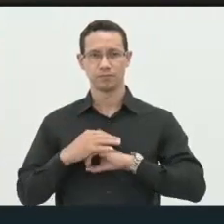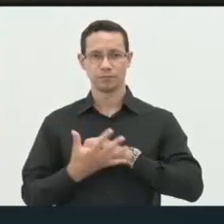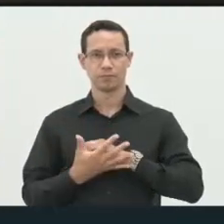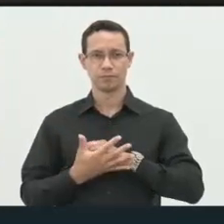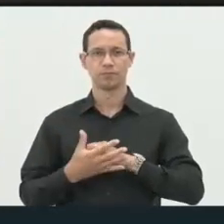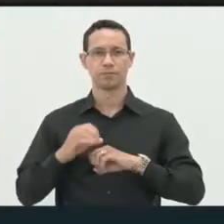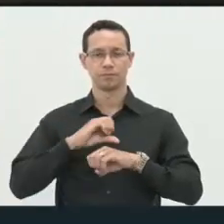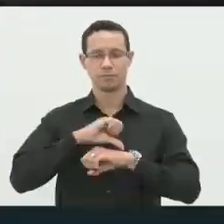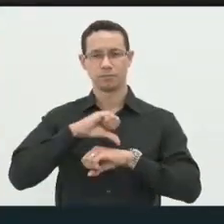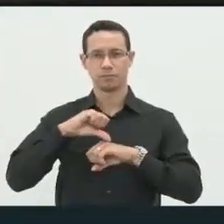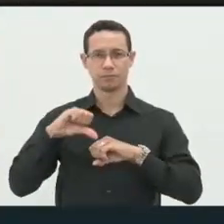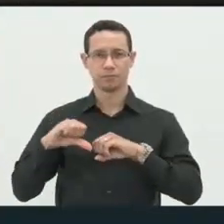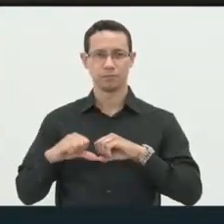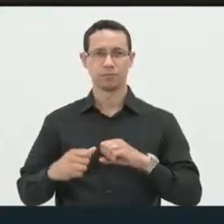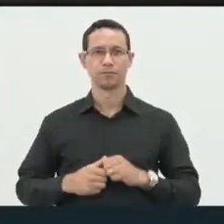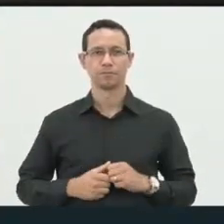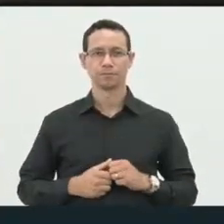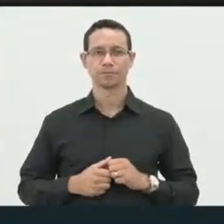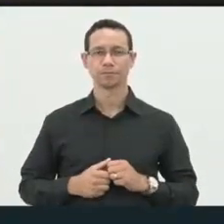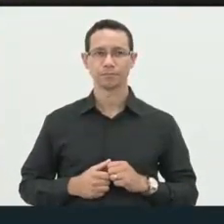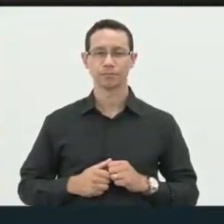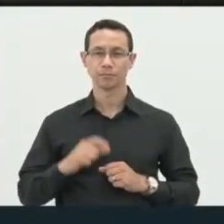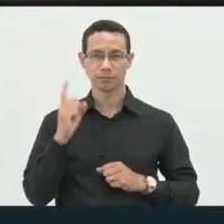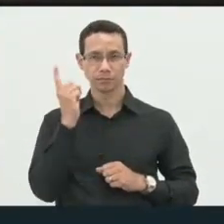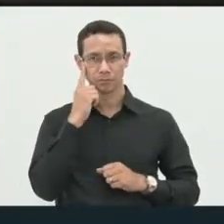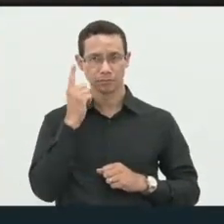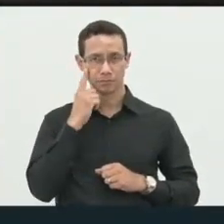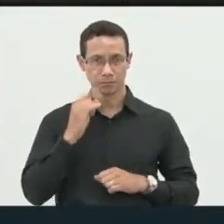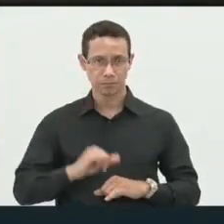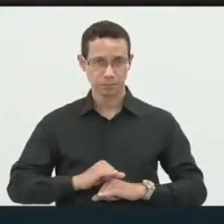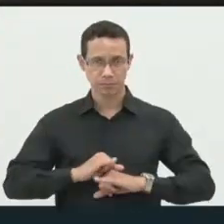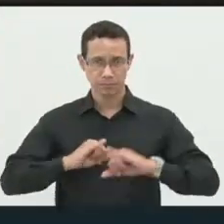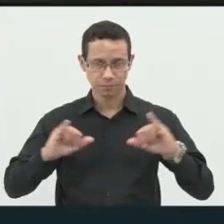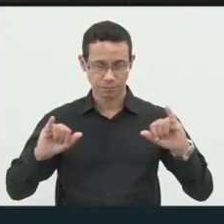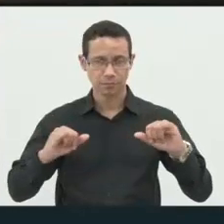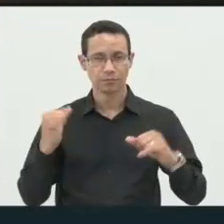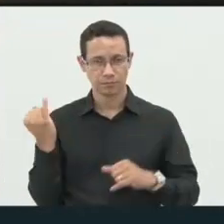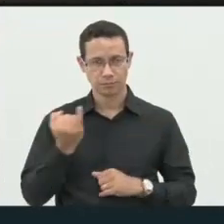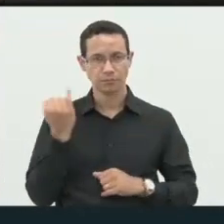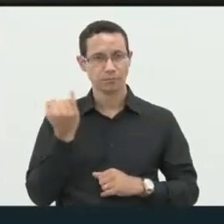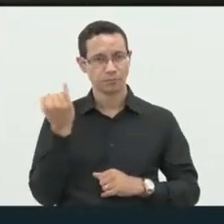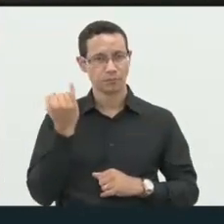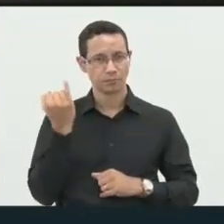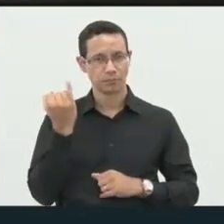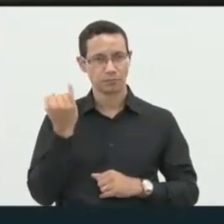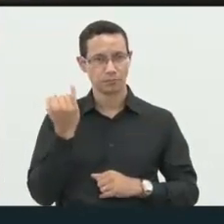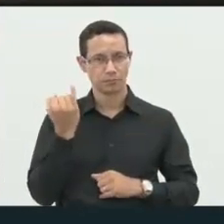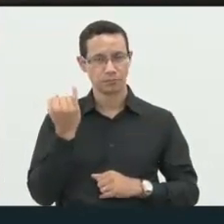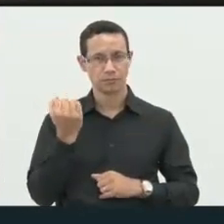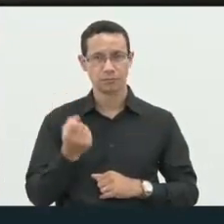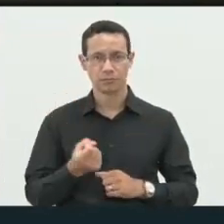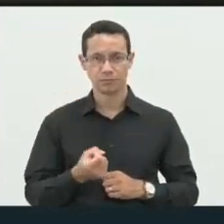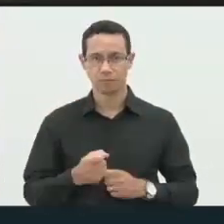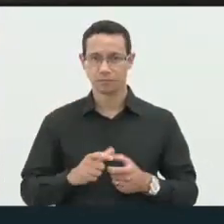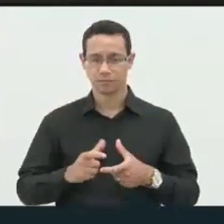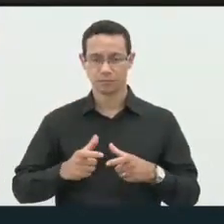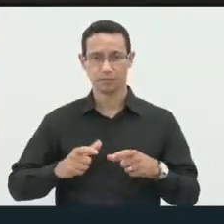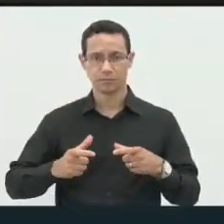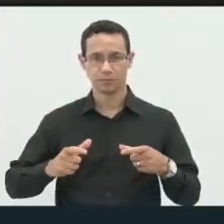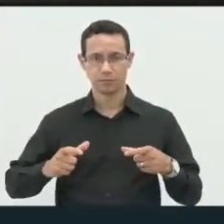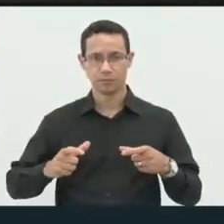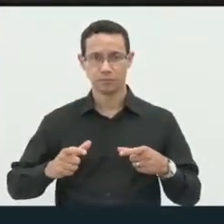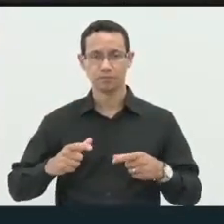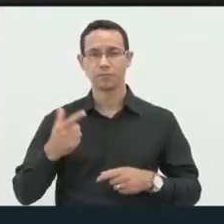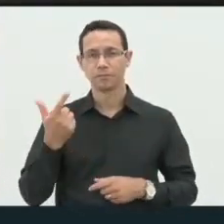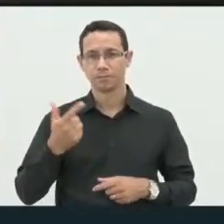que está aumentando o número de pessoas com covid